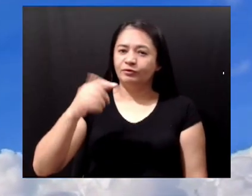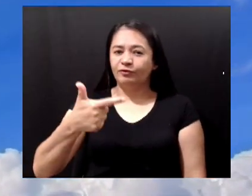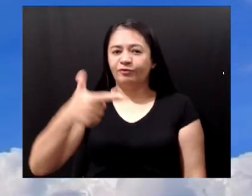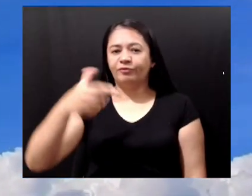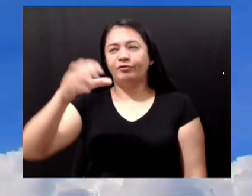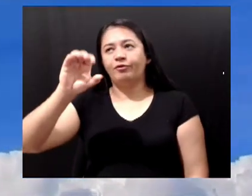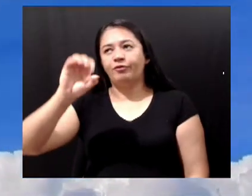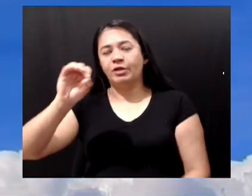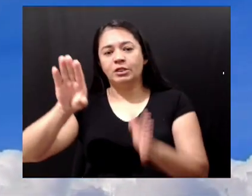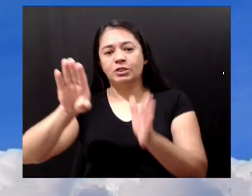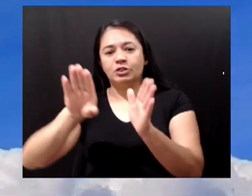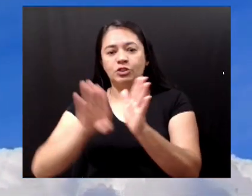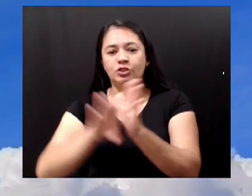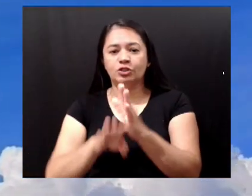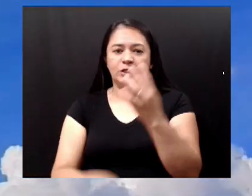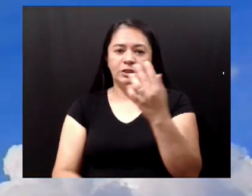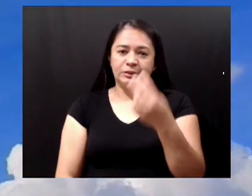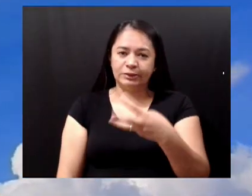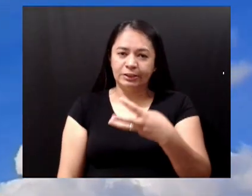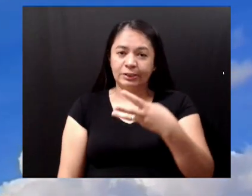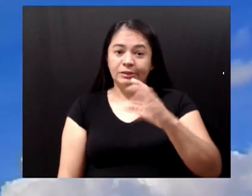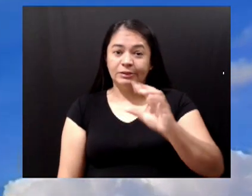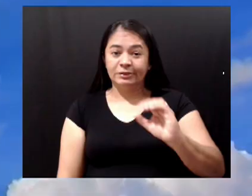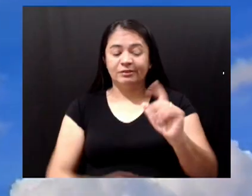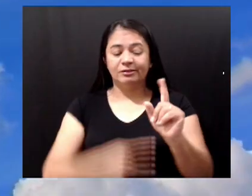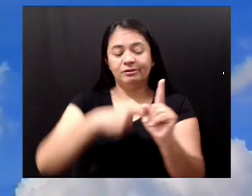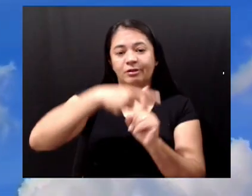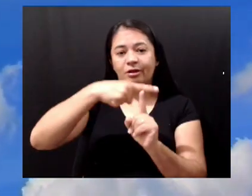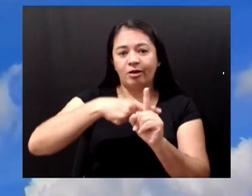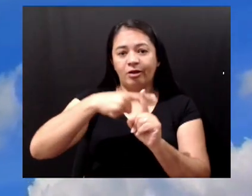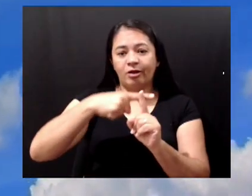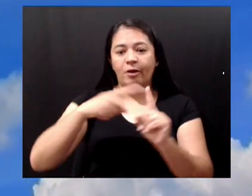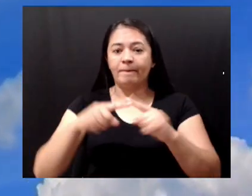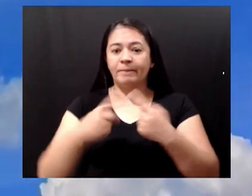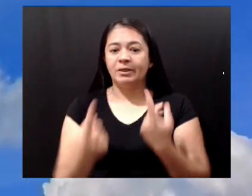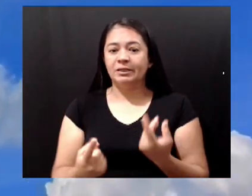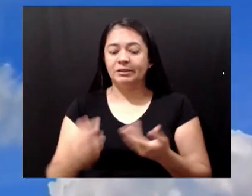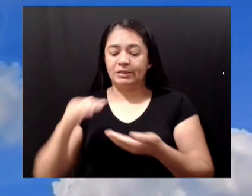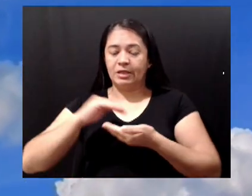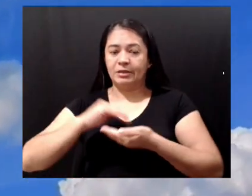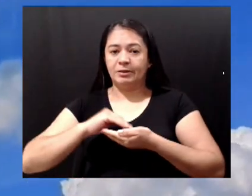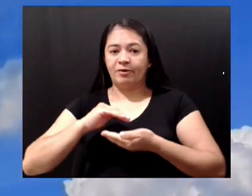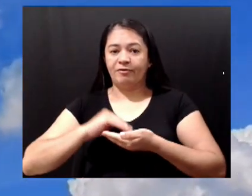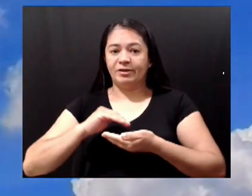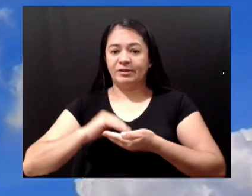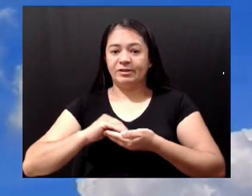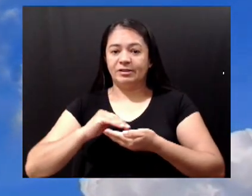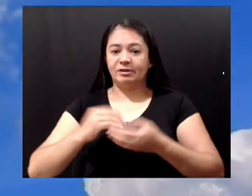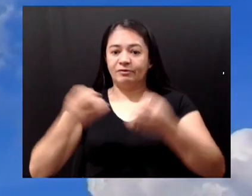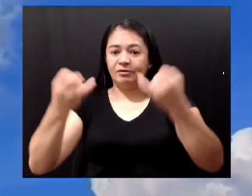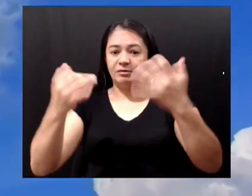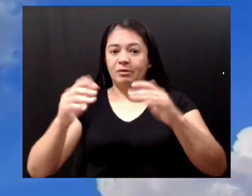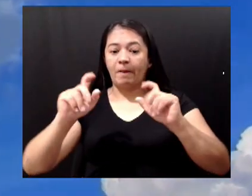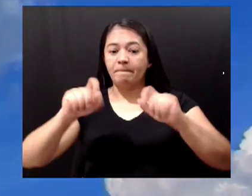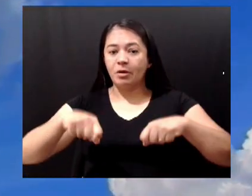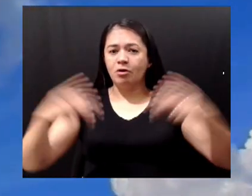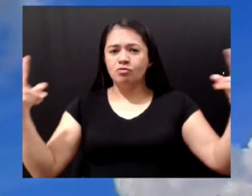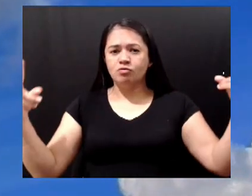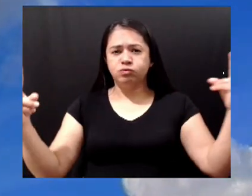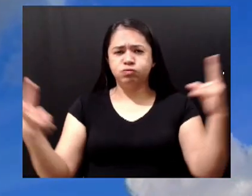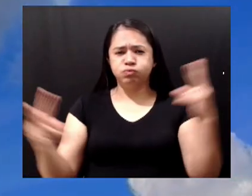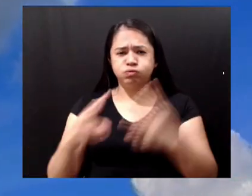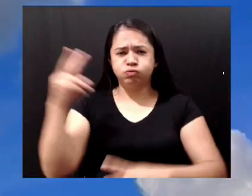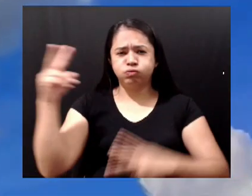ficaram aí em torno de 20 graus. Porém, a Defesa Civil do Estado alerta para a possibilidade de ventos fortes em razão